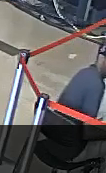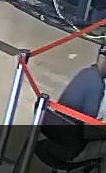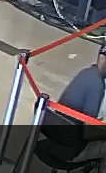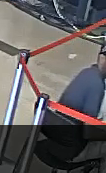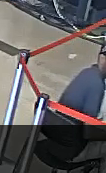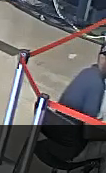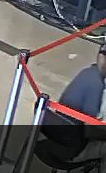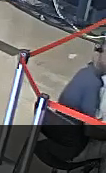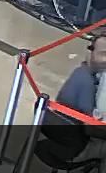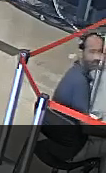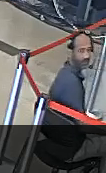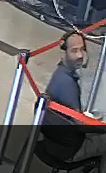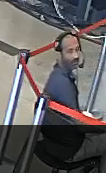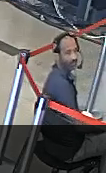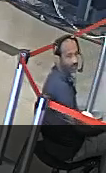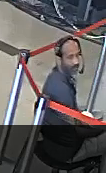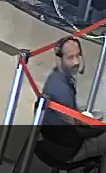um grande amigo.